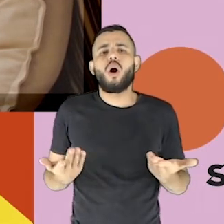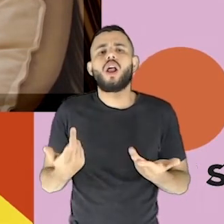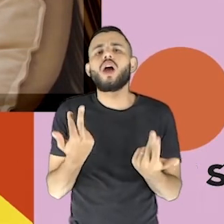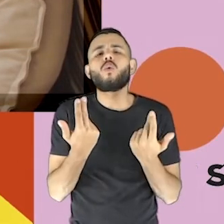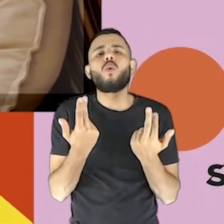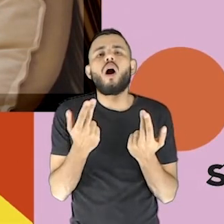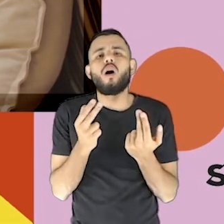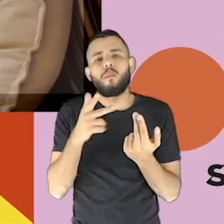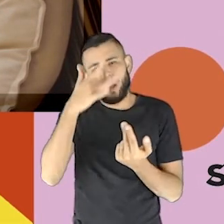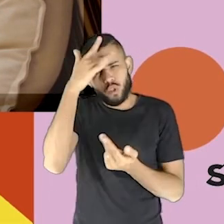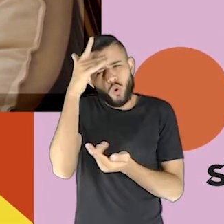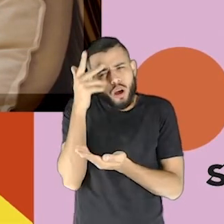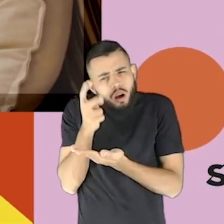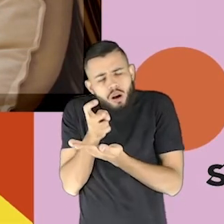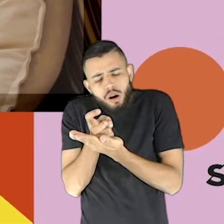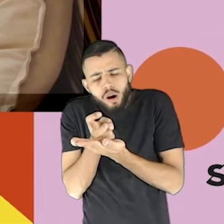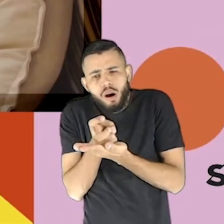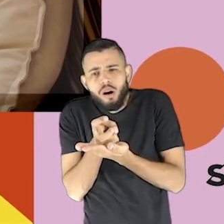criança.